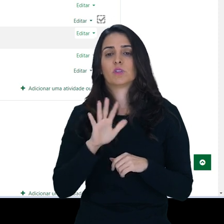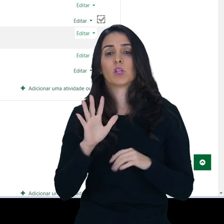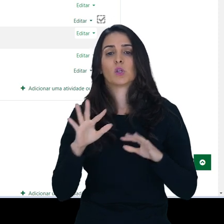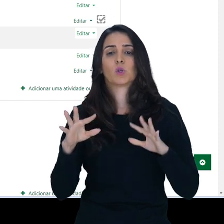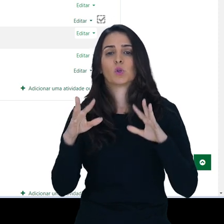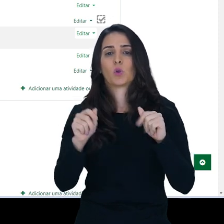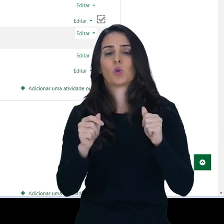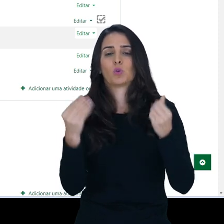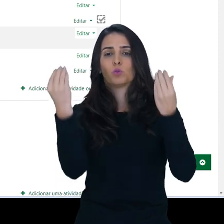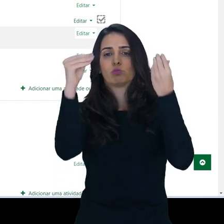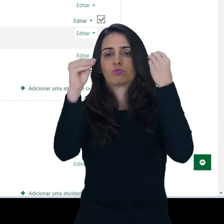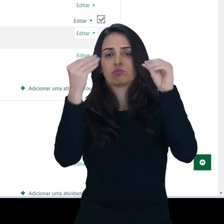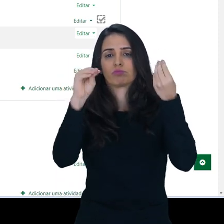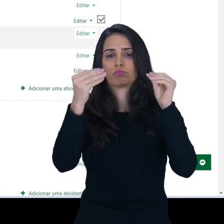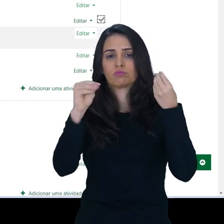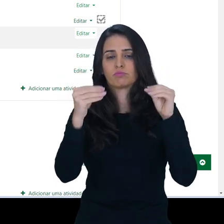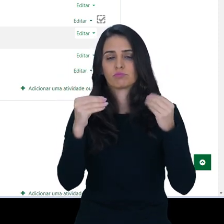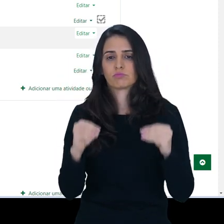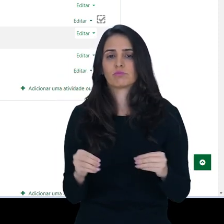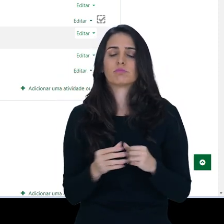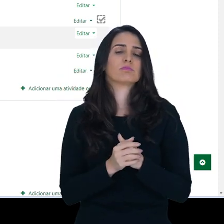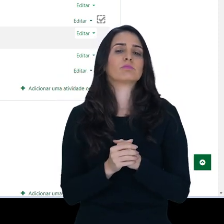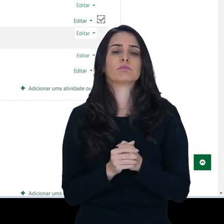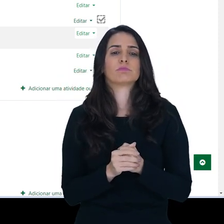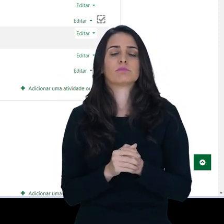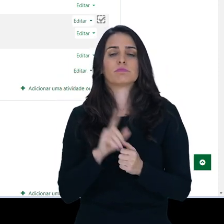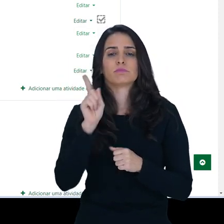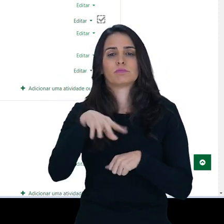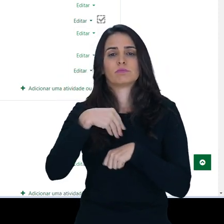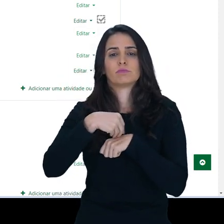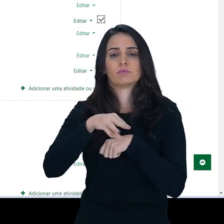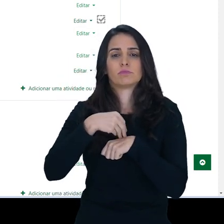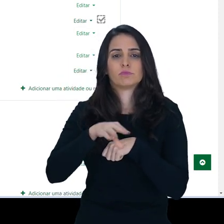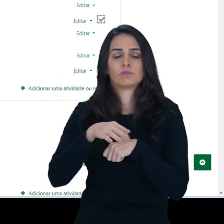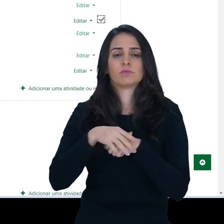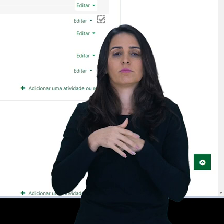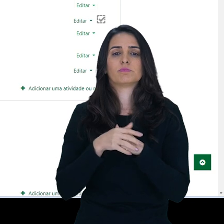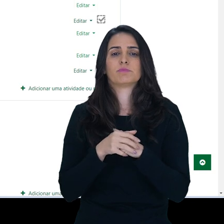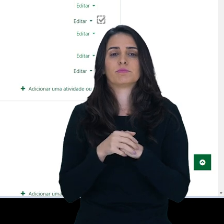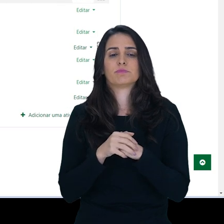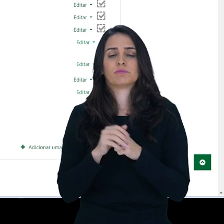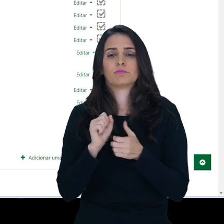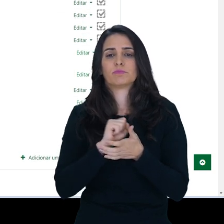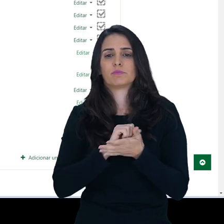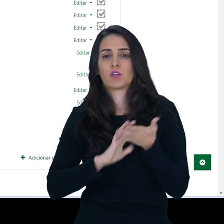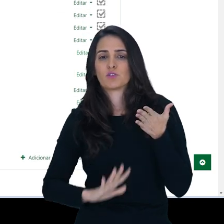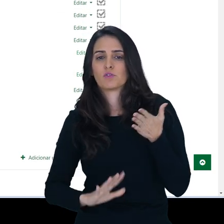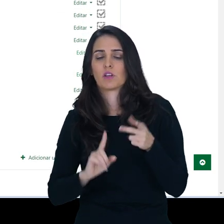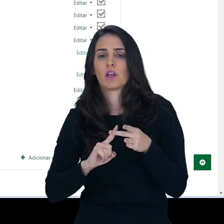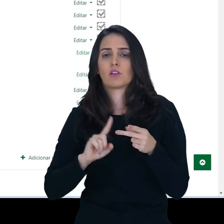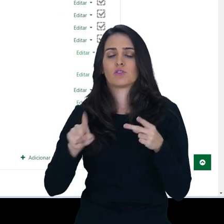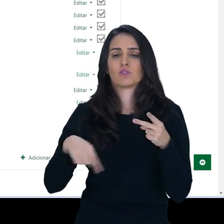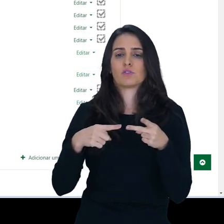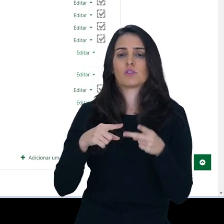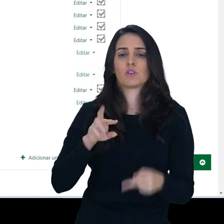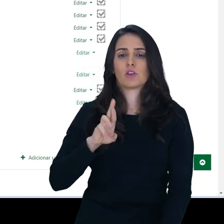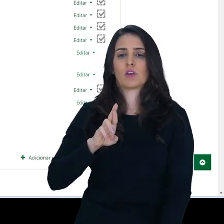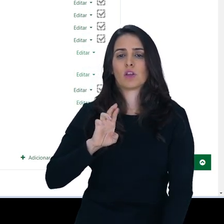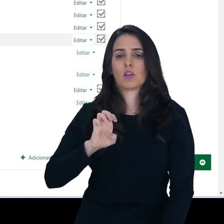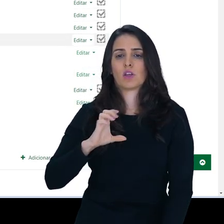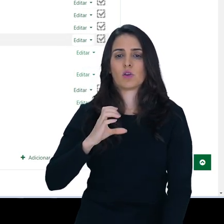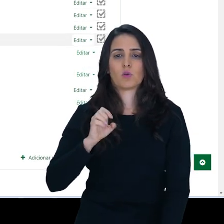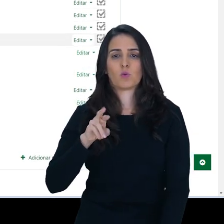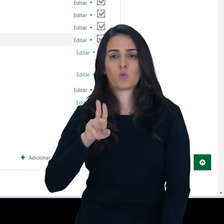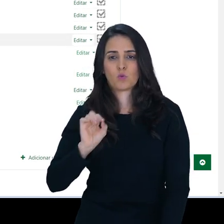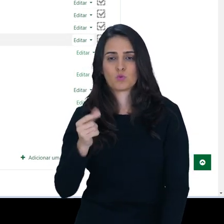fazer todo o procedimento de inserção desse rótulo. Então essa é uma dica, tanto para atividades, quanto